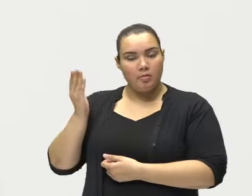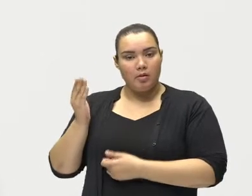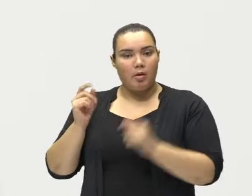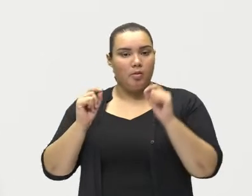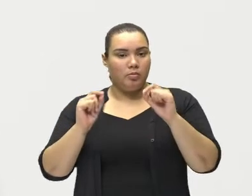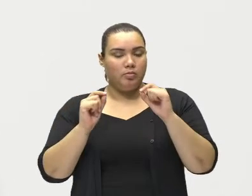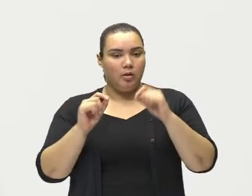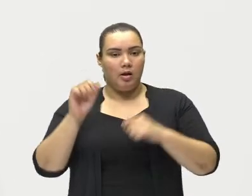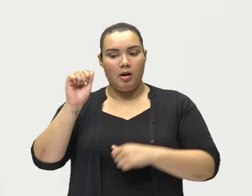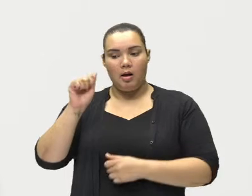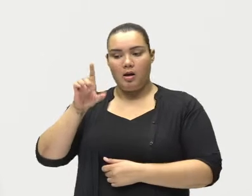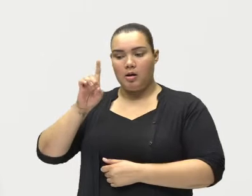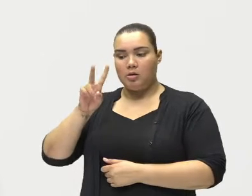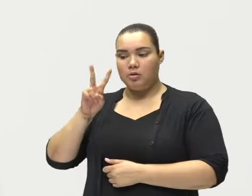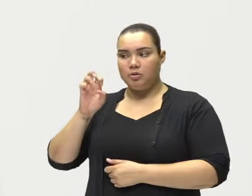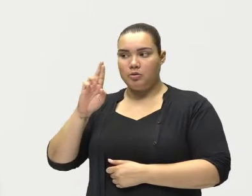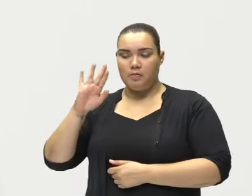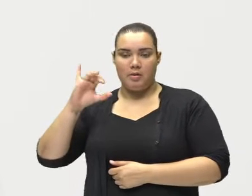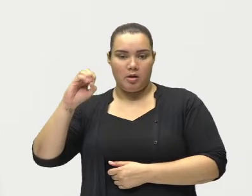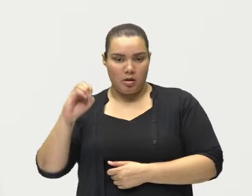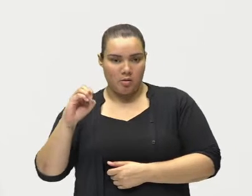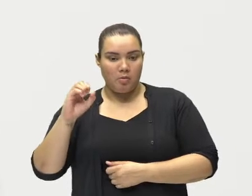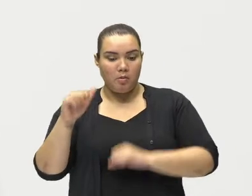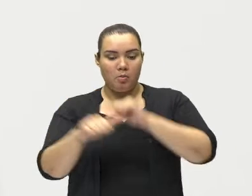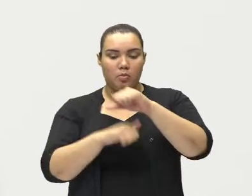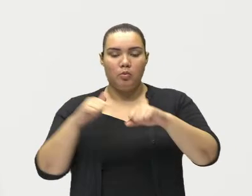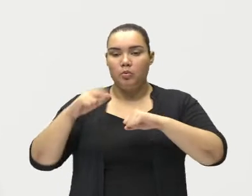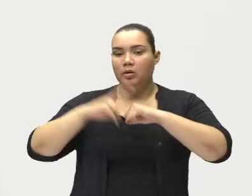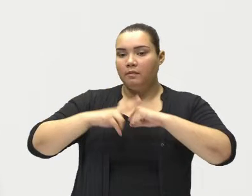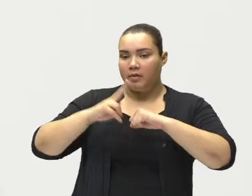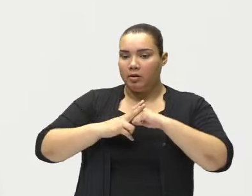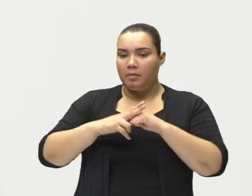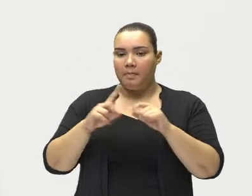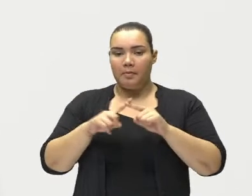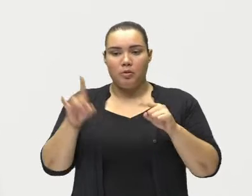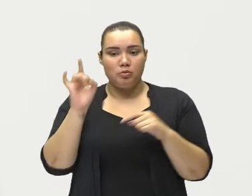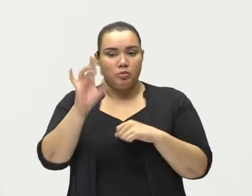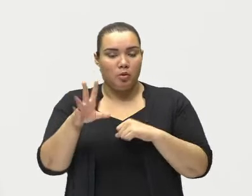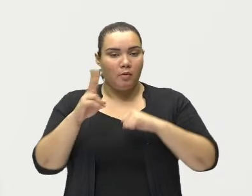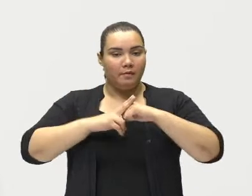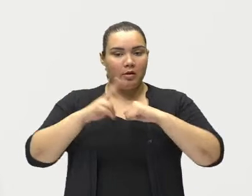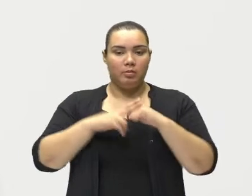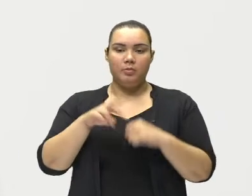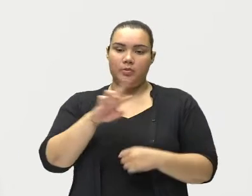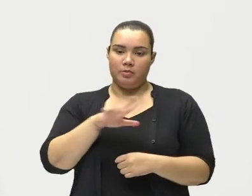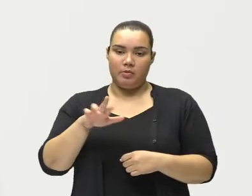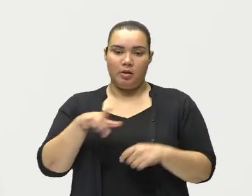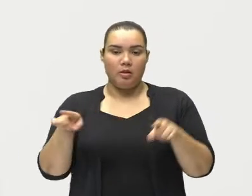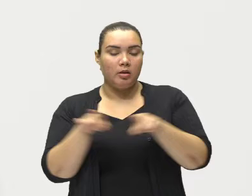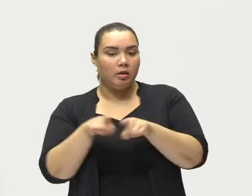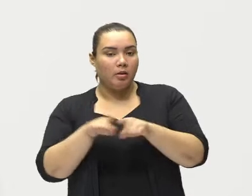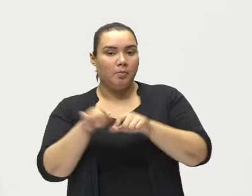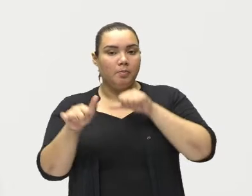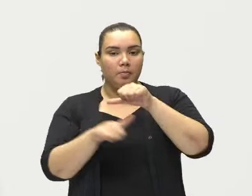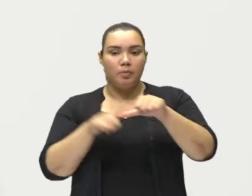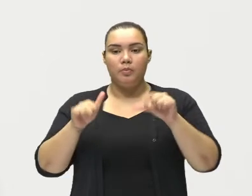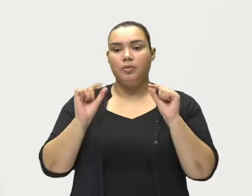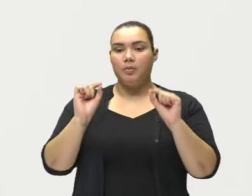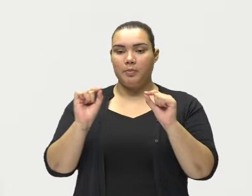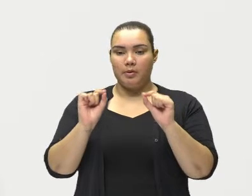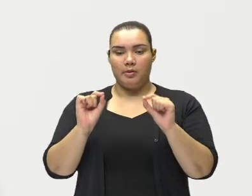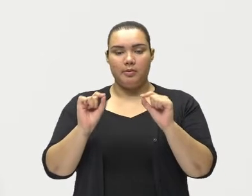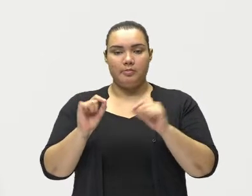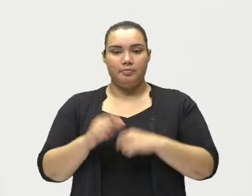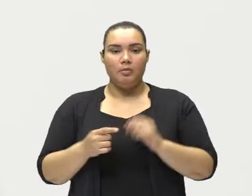ao verbo, mudando o verbo, mas não só o verbo, não só ao verbo. Ele também vai modificar ali, olha